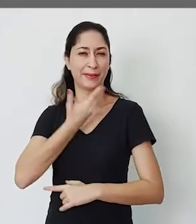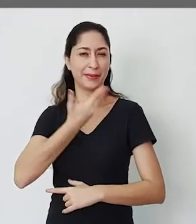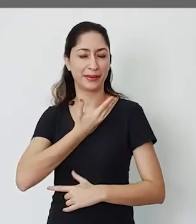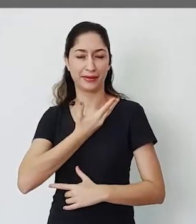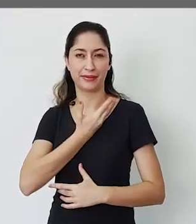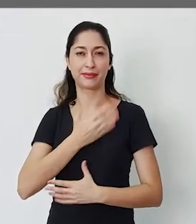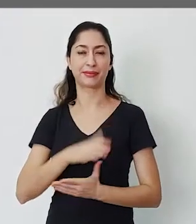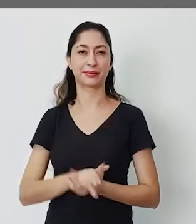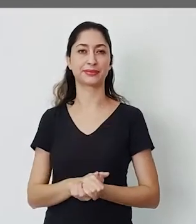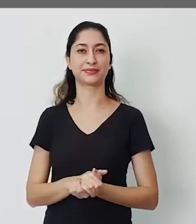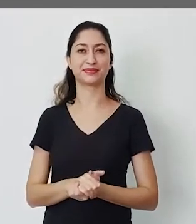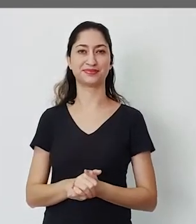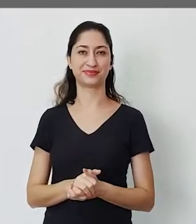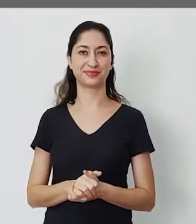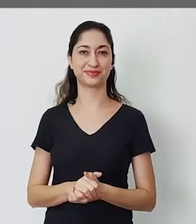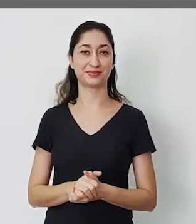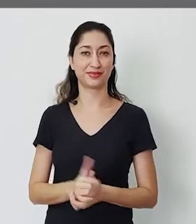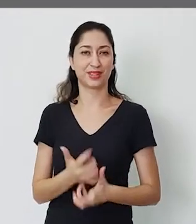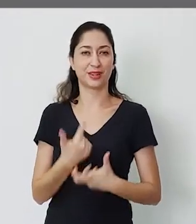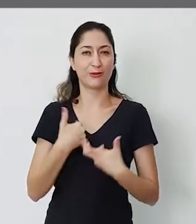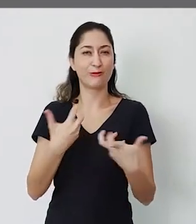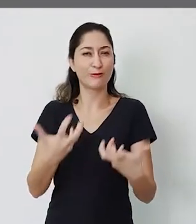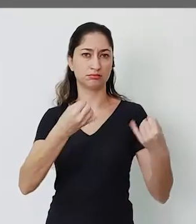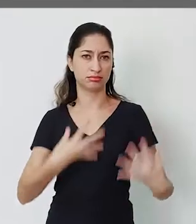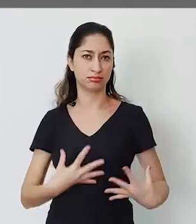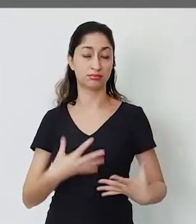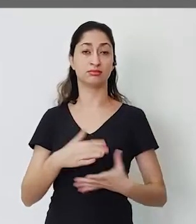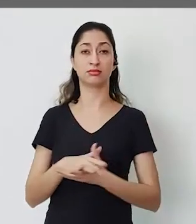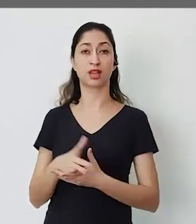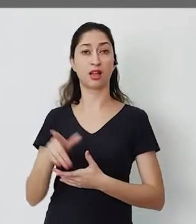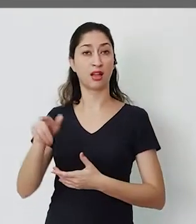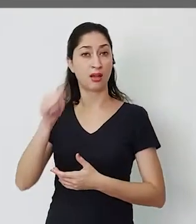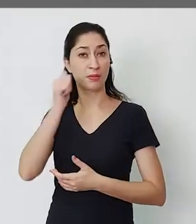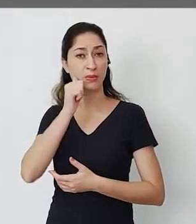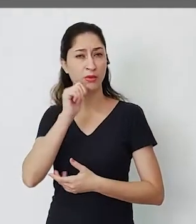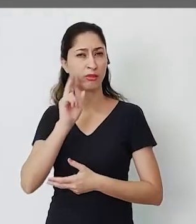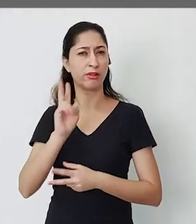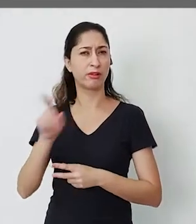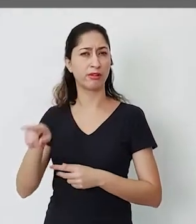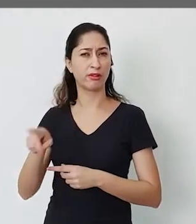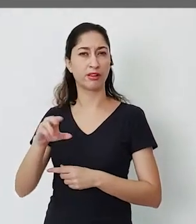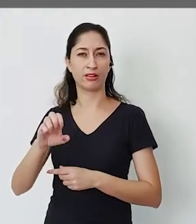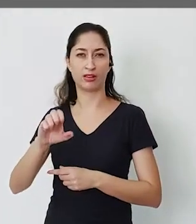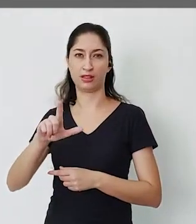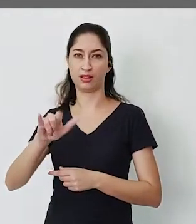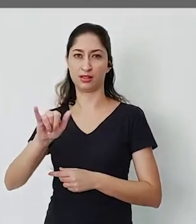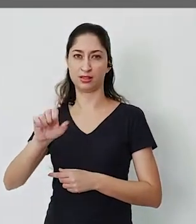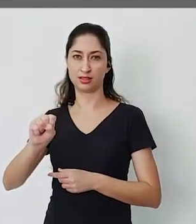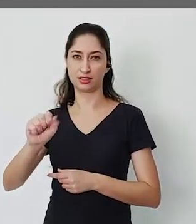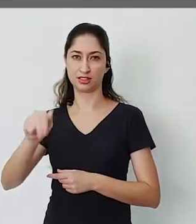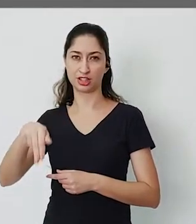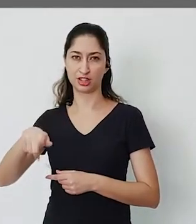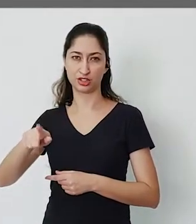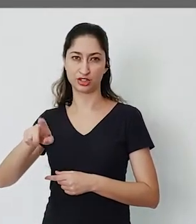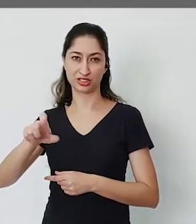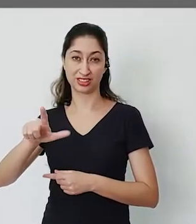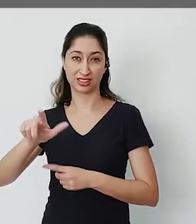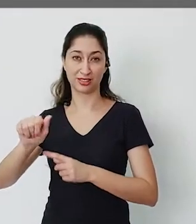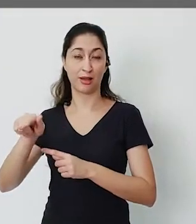jovem. Nesse processo meu, que começou com a juventude, é uma área que eu acho que de extrema